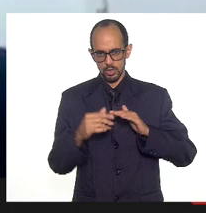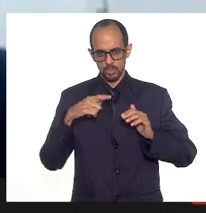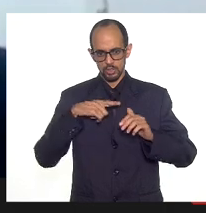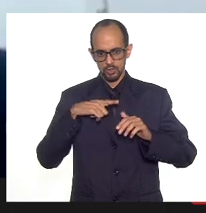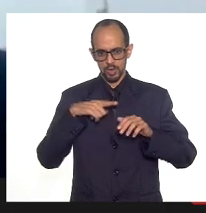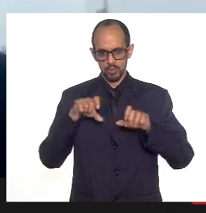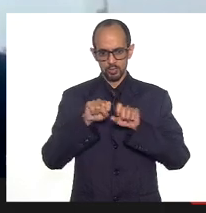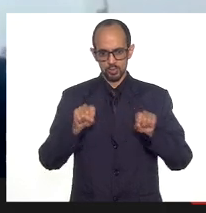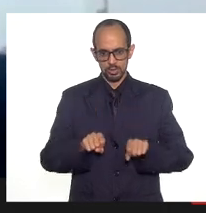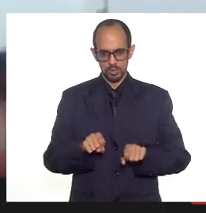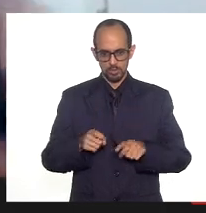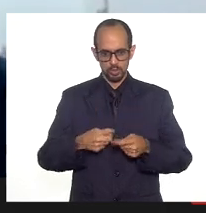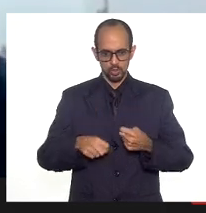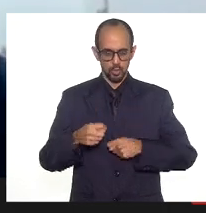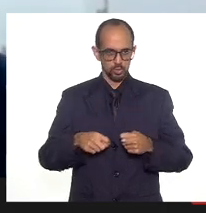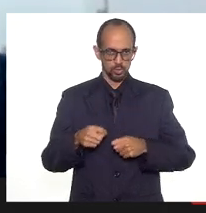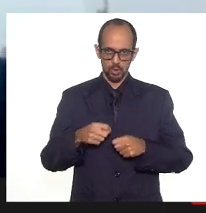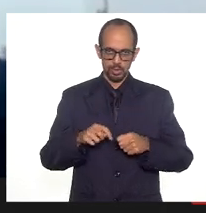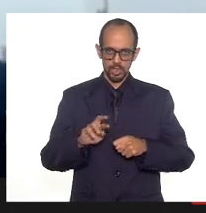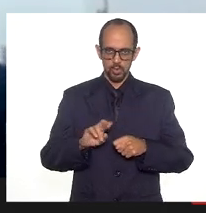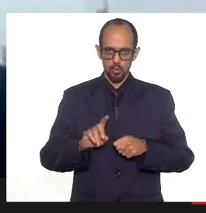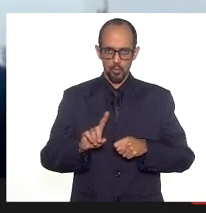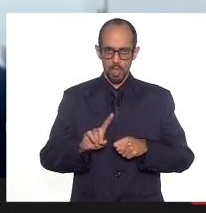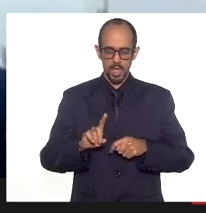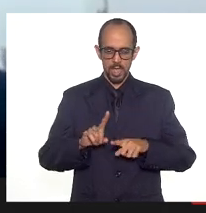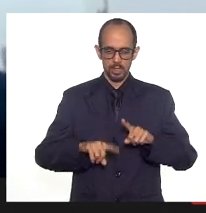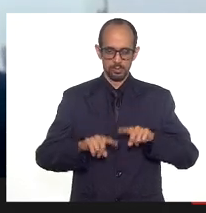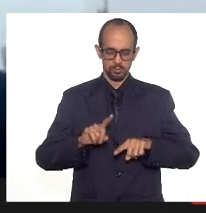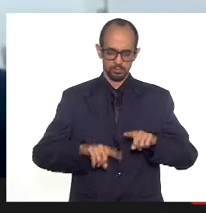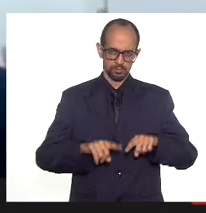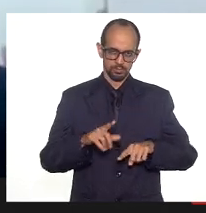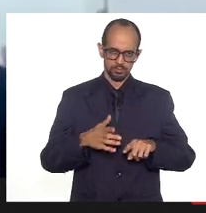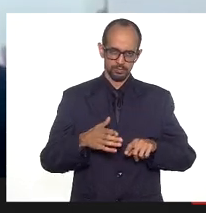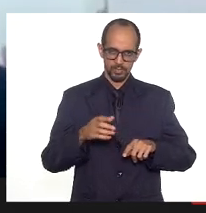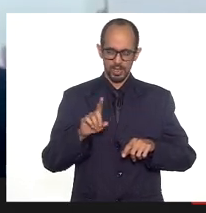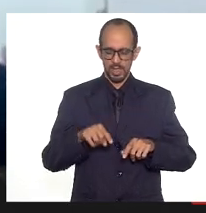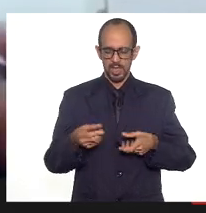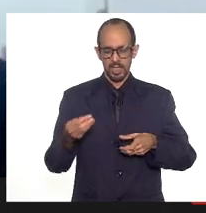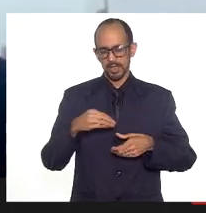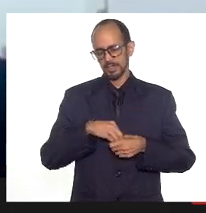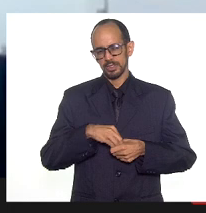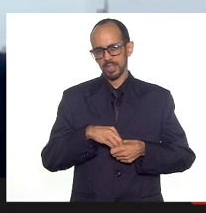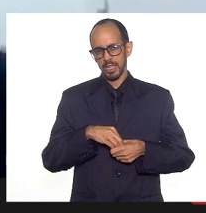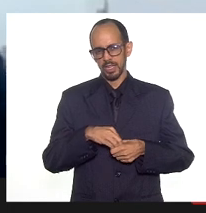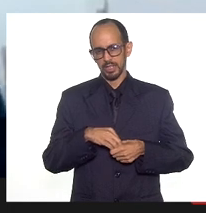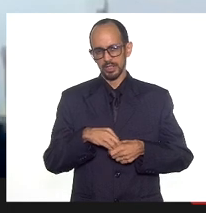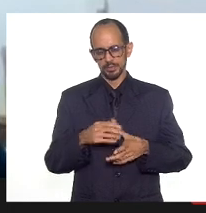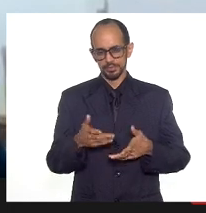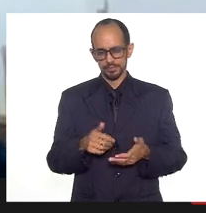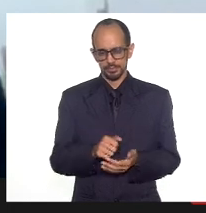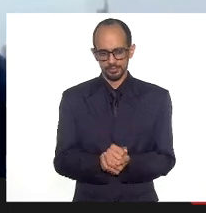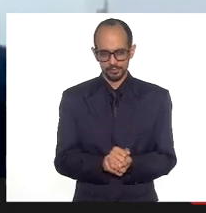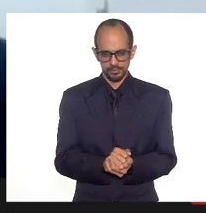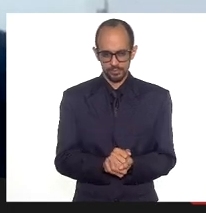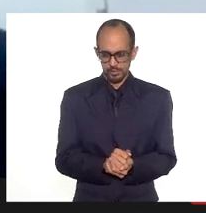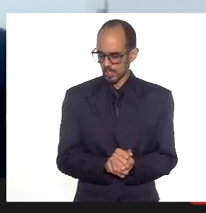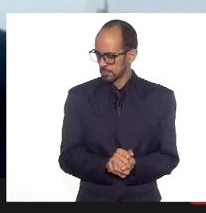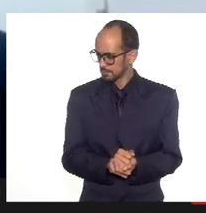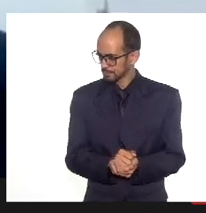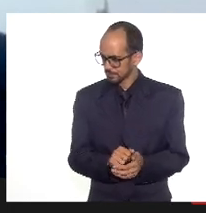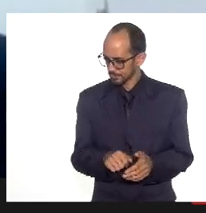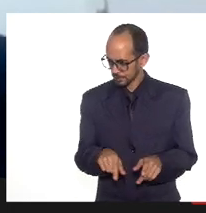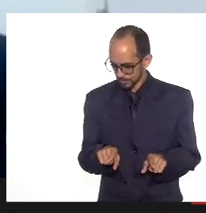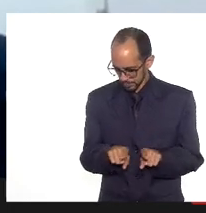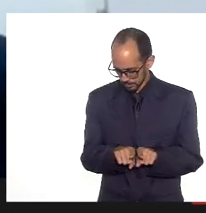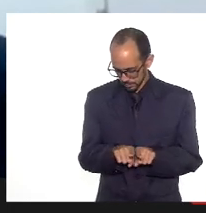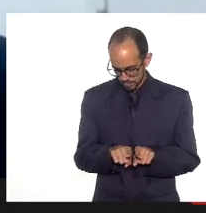mais 100% do equipamento. Se ele importar qualquer peça interna de um equipamento, aquele equipamento já não é mais 100% nacional. E o que a